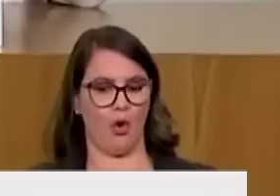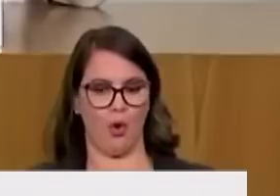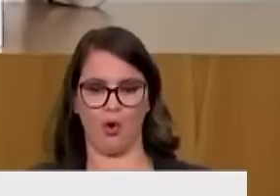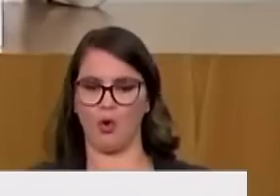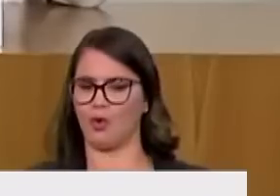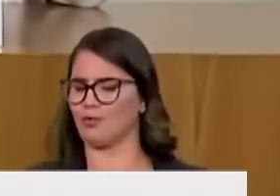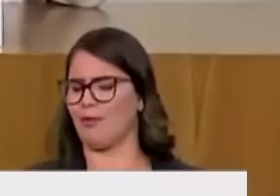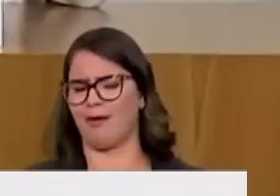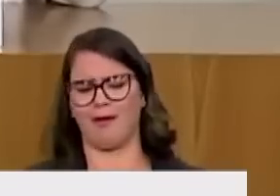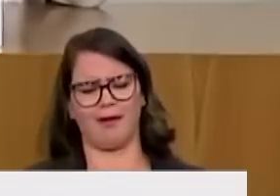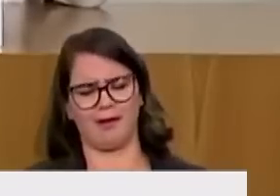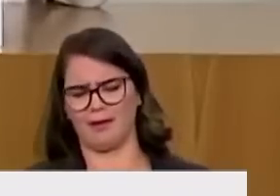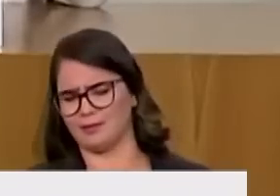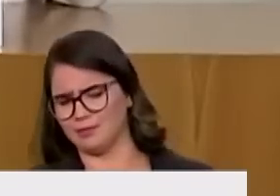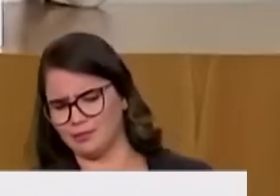durante